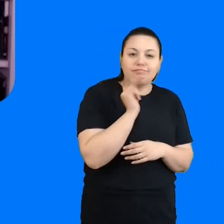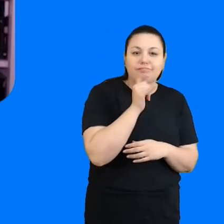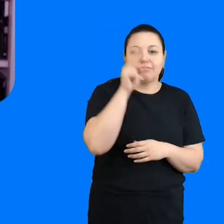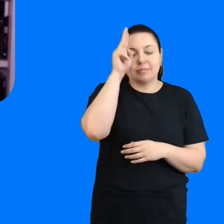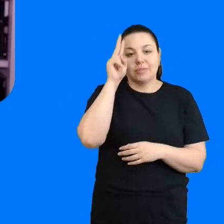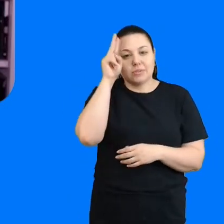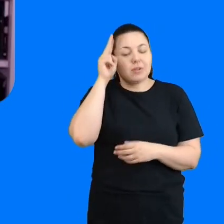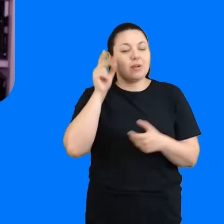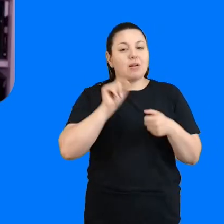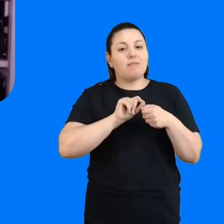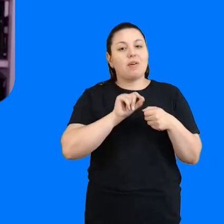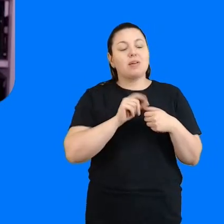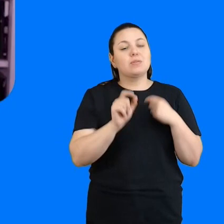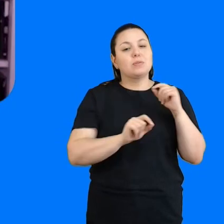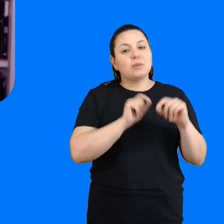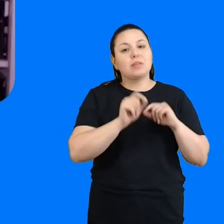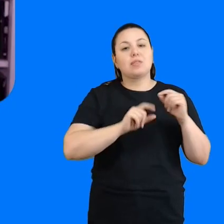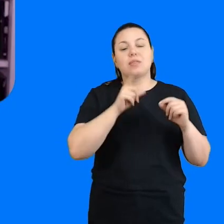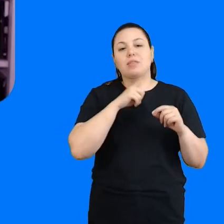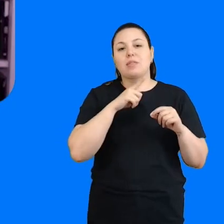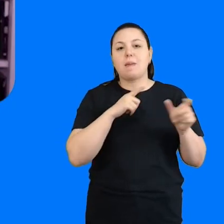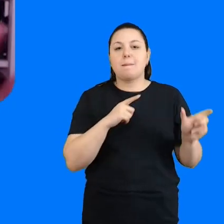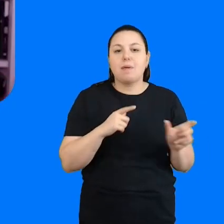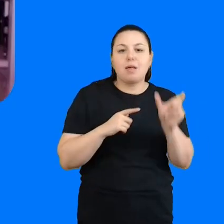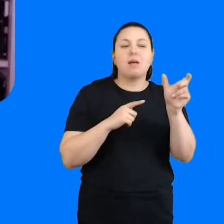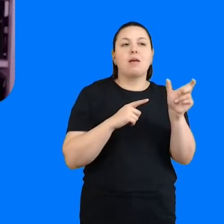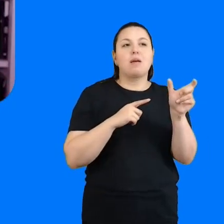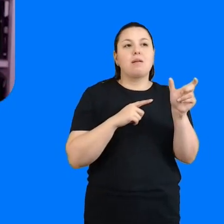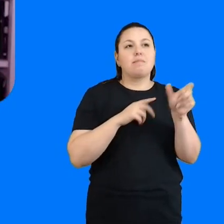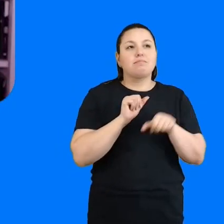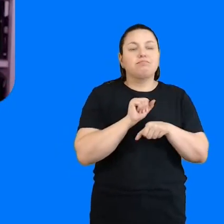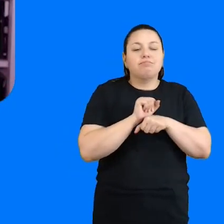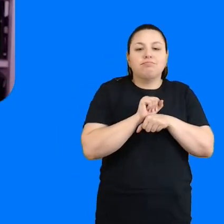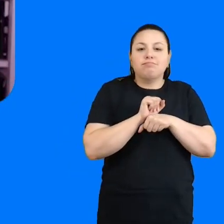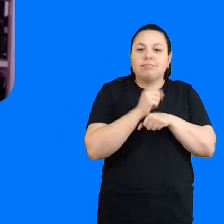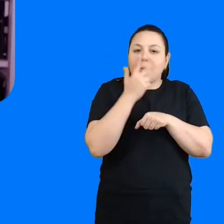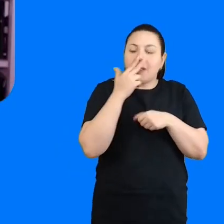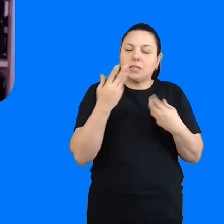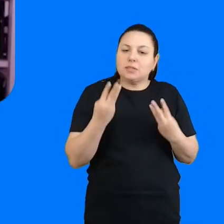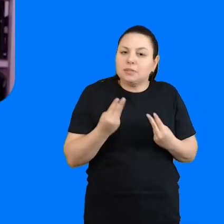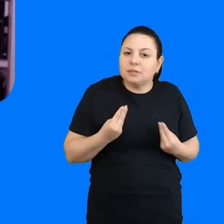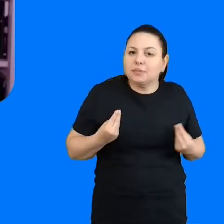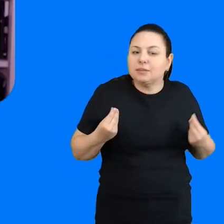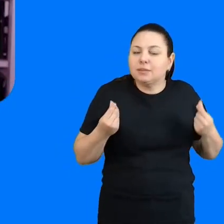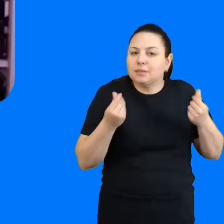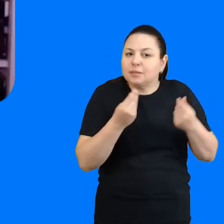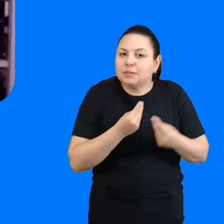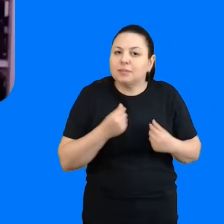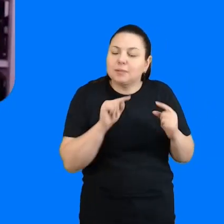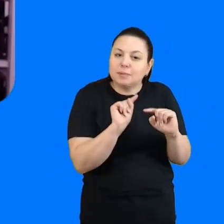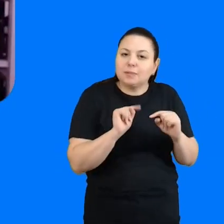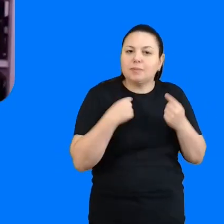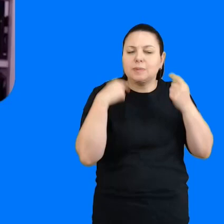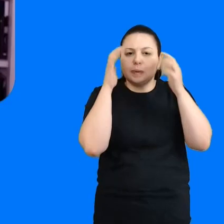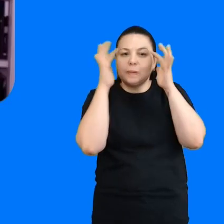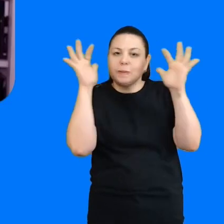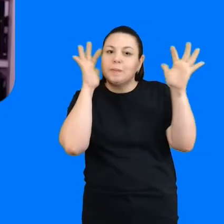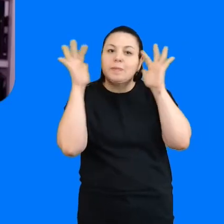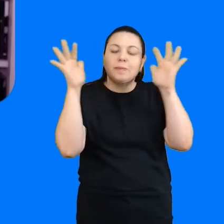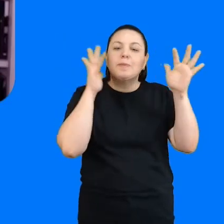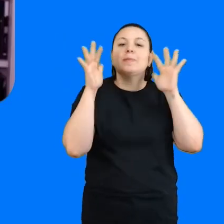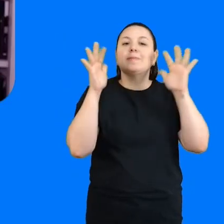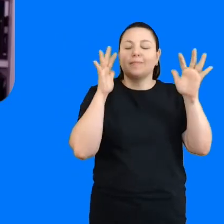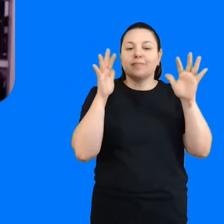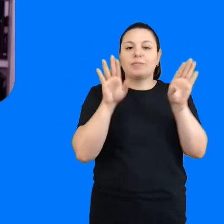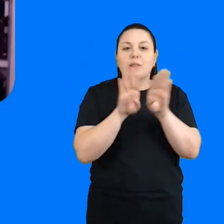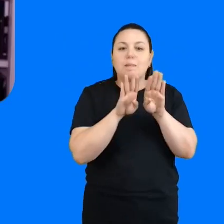fazer pausas entre palavras, criava um mistério à volta da contação de história, criava aquele momento de